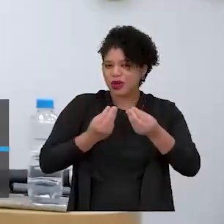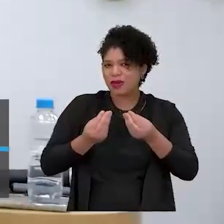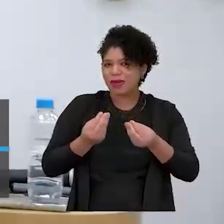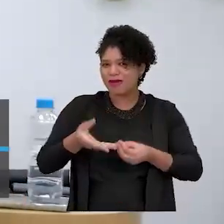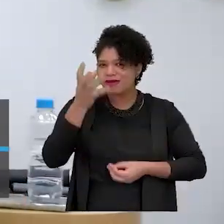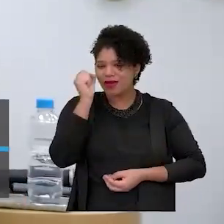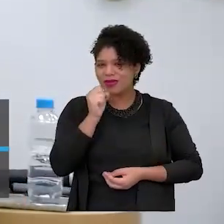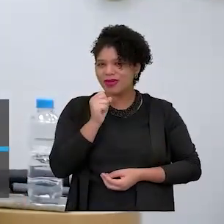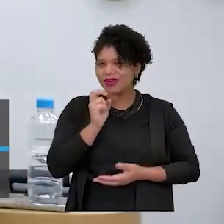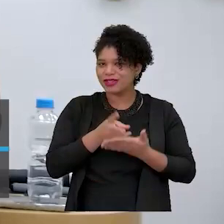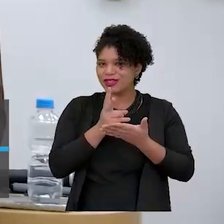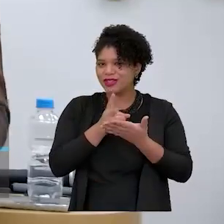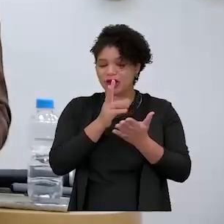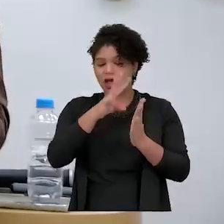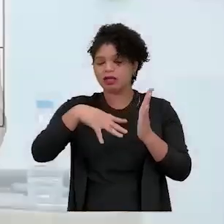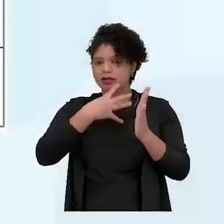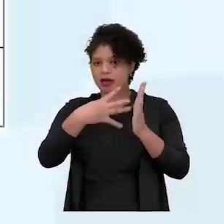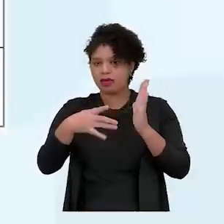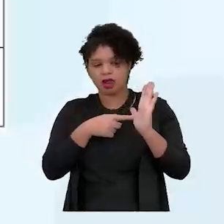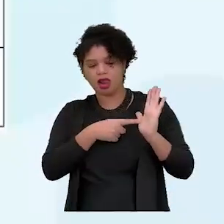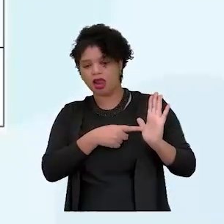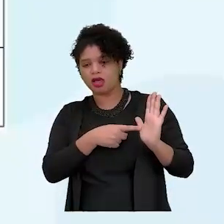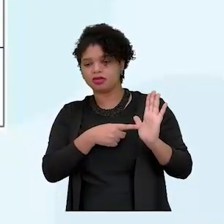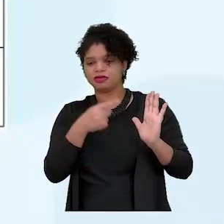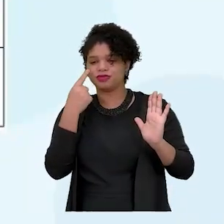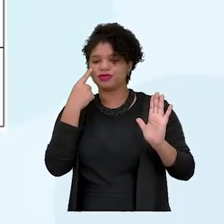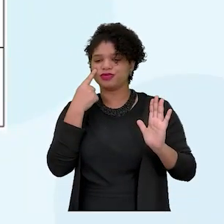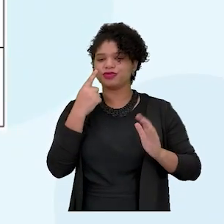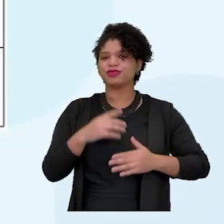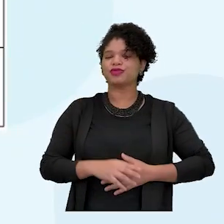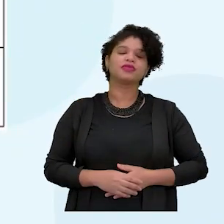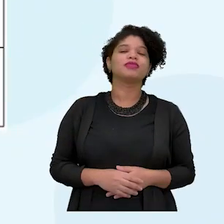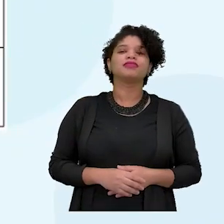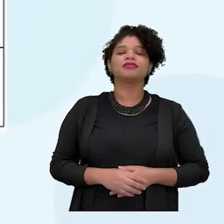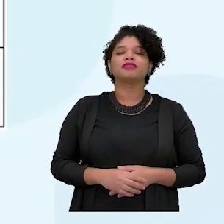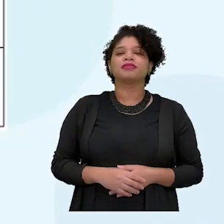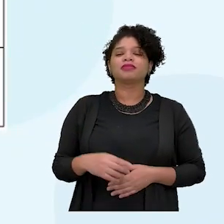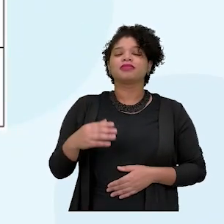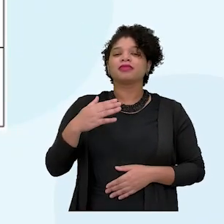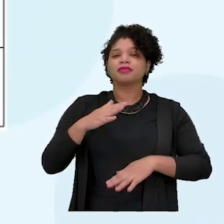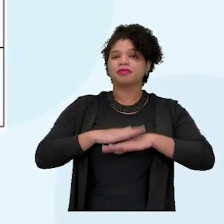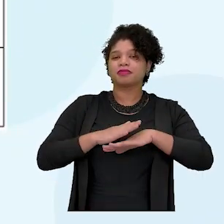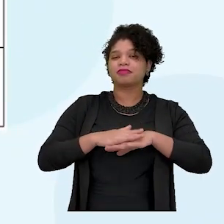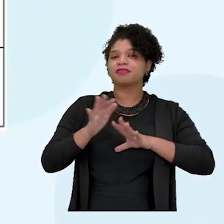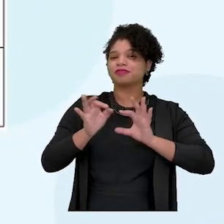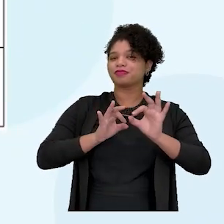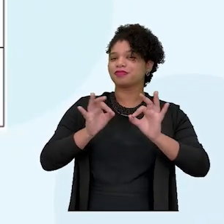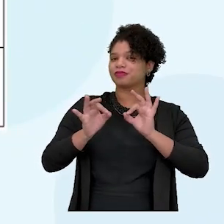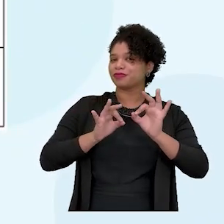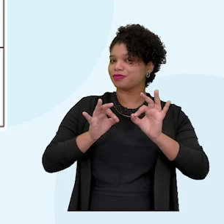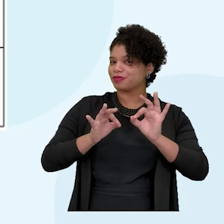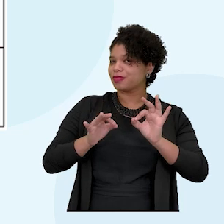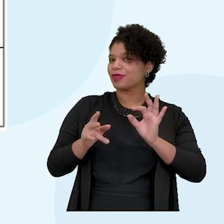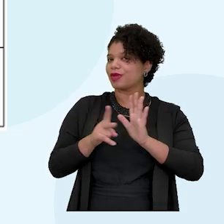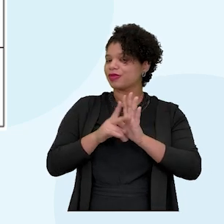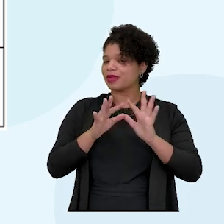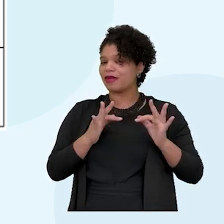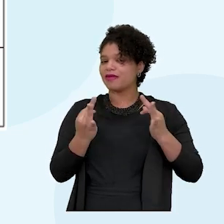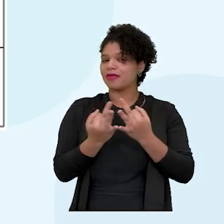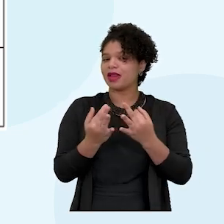na nossa tabelinha, nosso quadro. Olha só. Quais os meus projetos em relação à minha